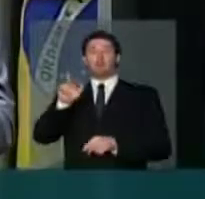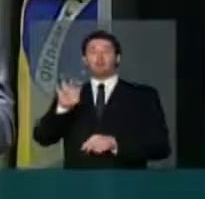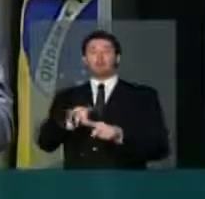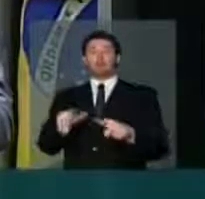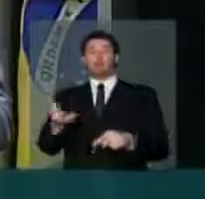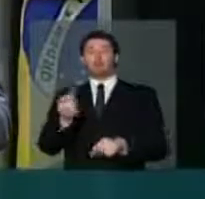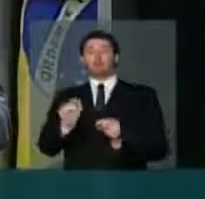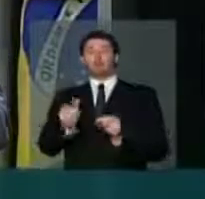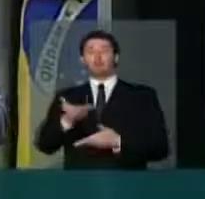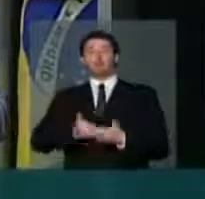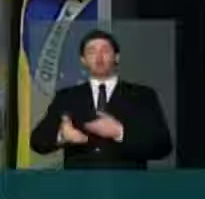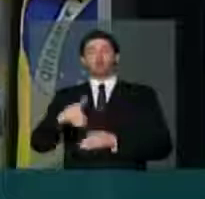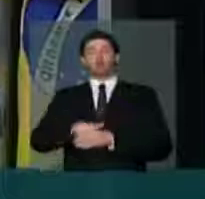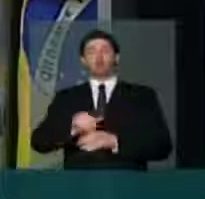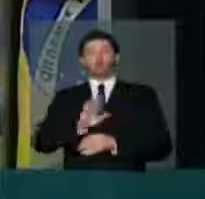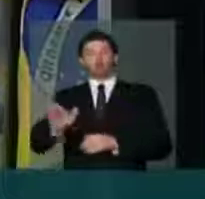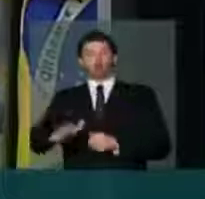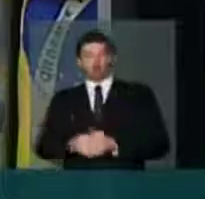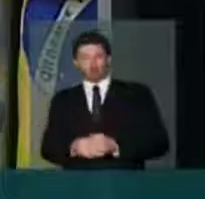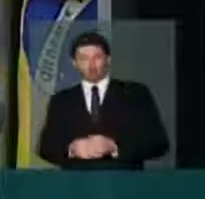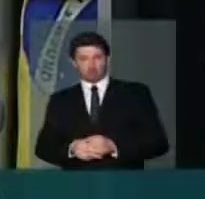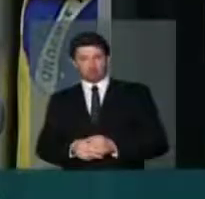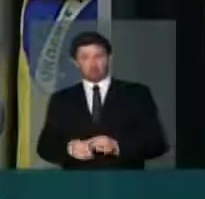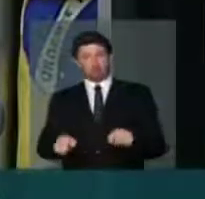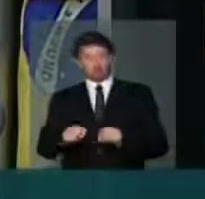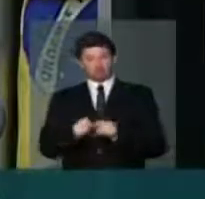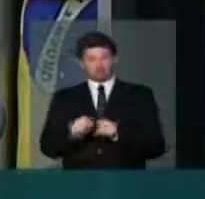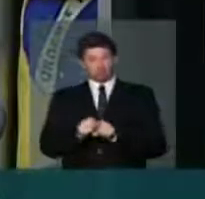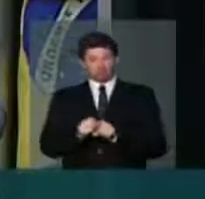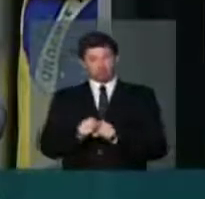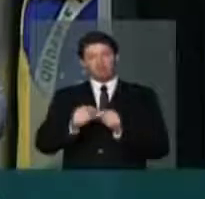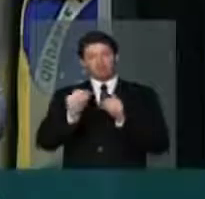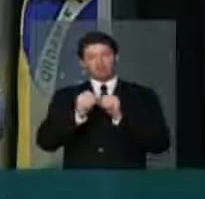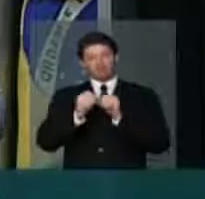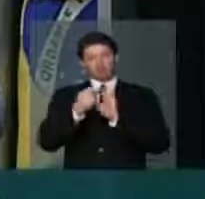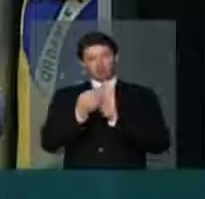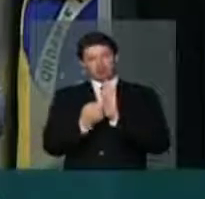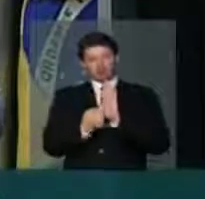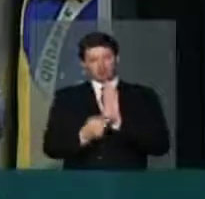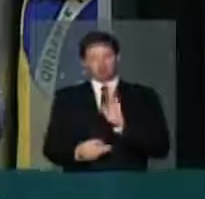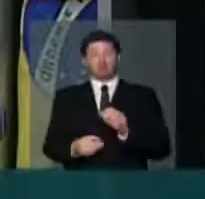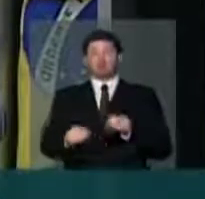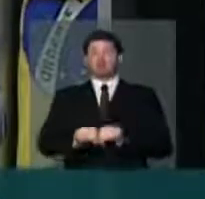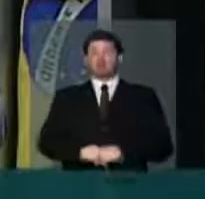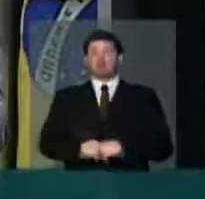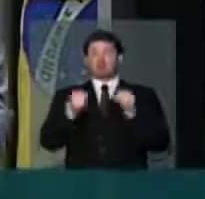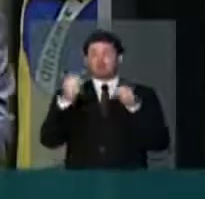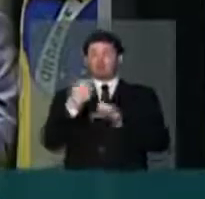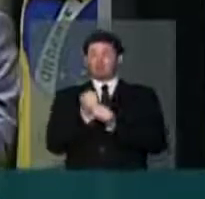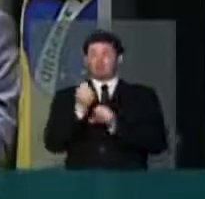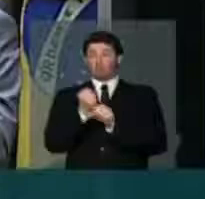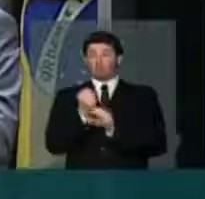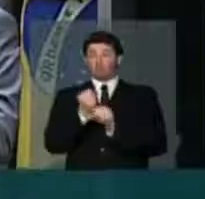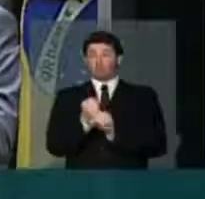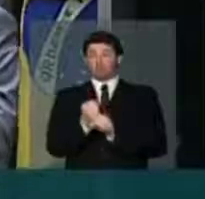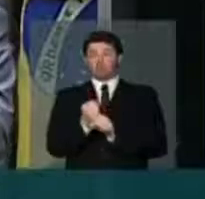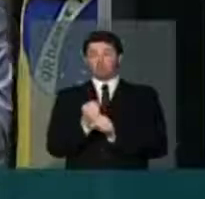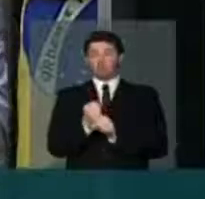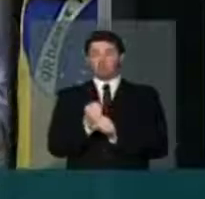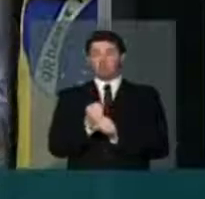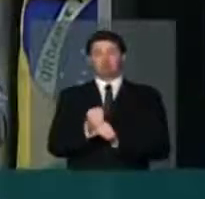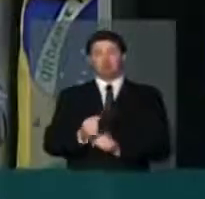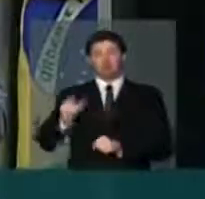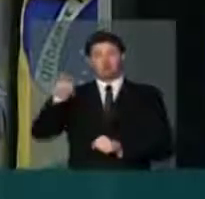eleitoral. Foi ela quem definiu as regras que abriram rombos no orçamento.